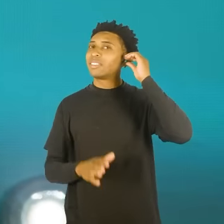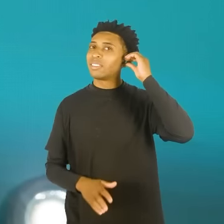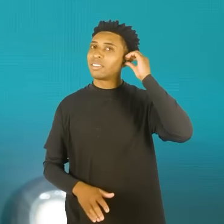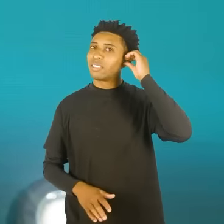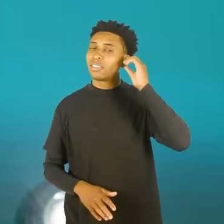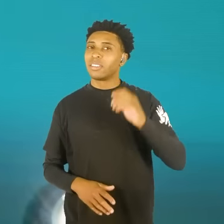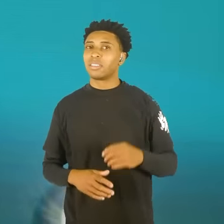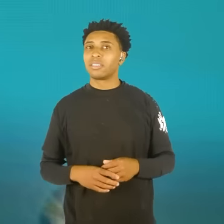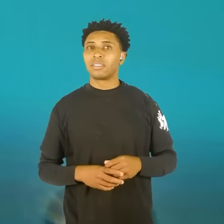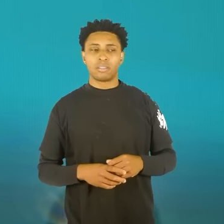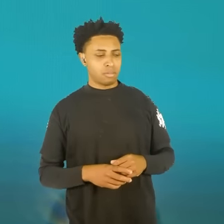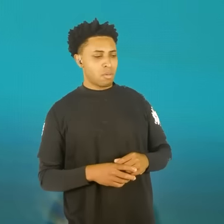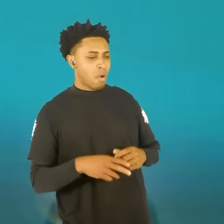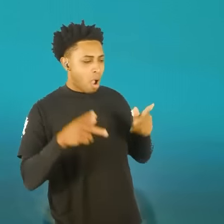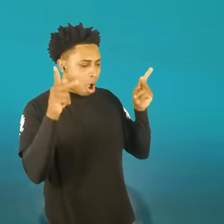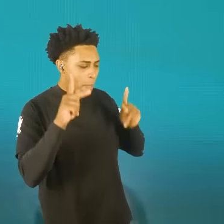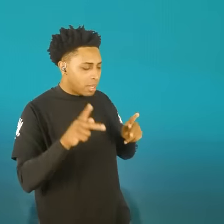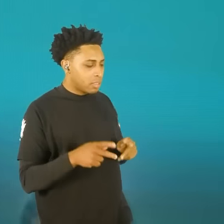Pode ser, irmão. Amém.